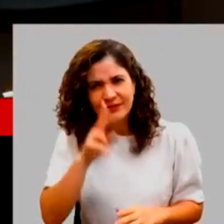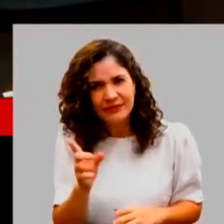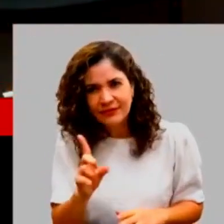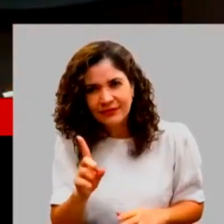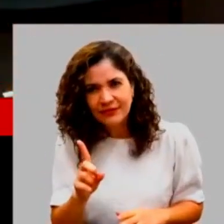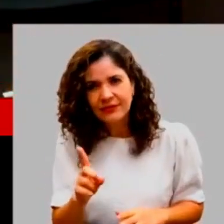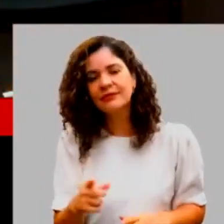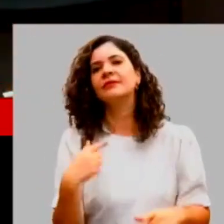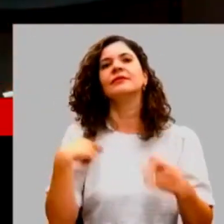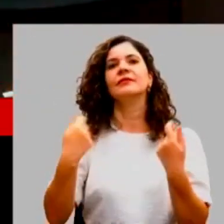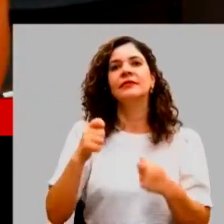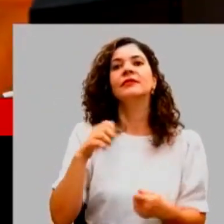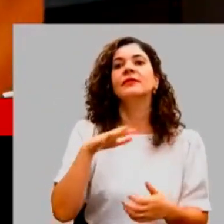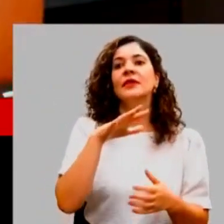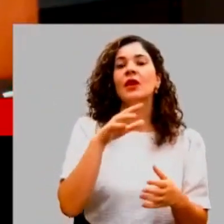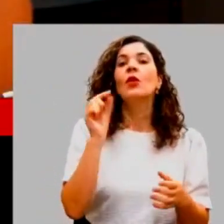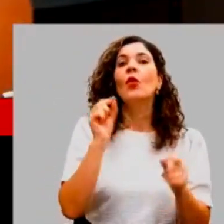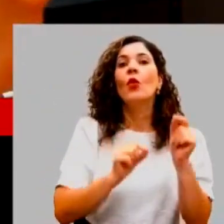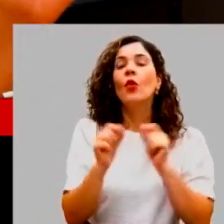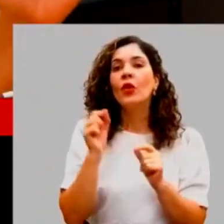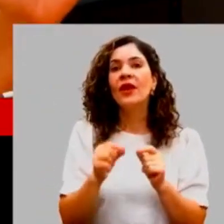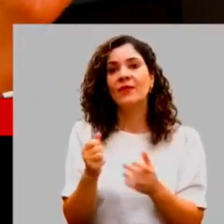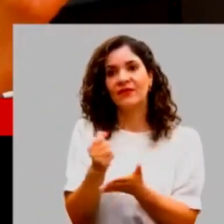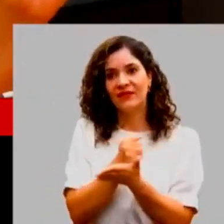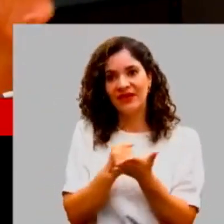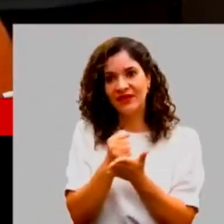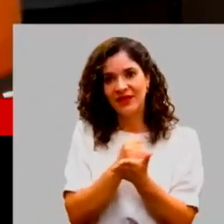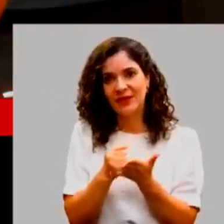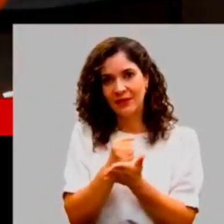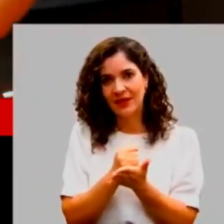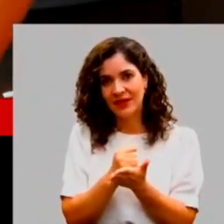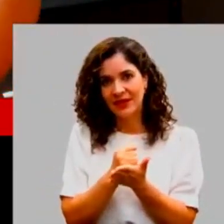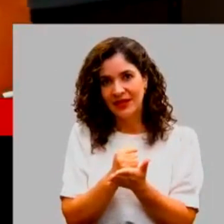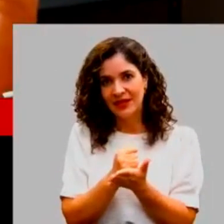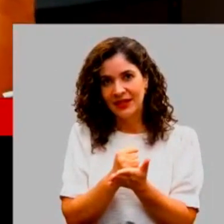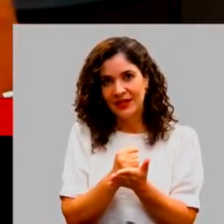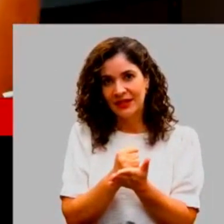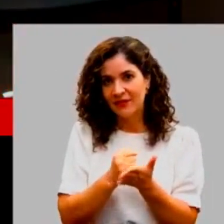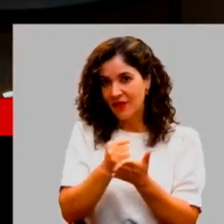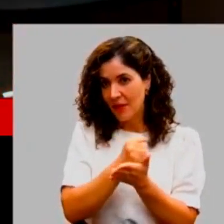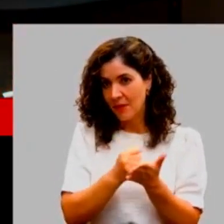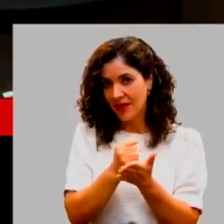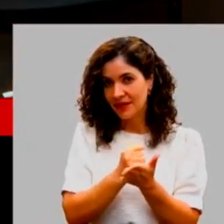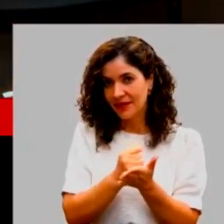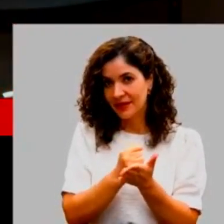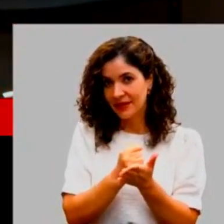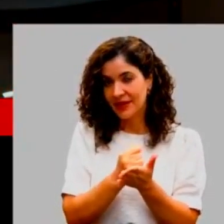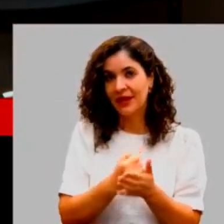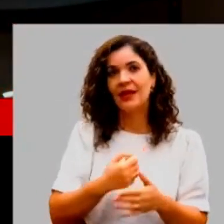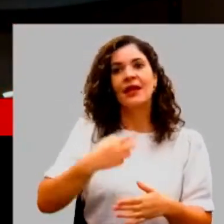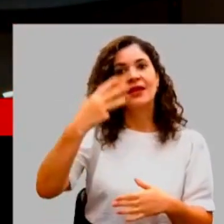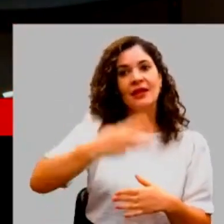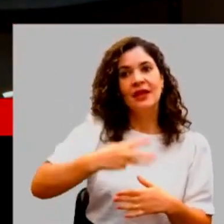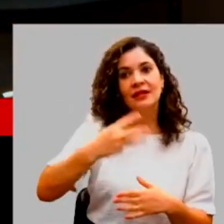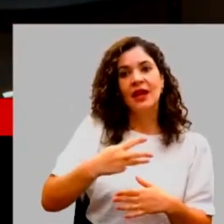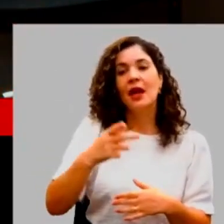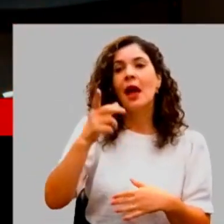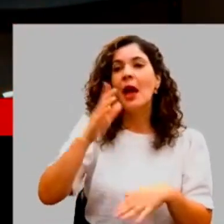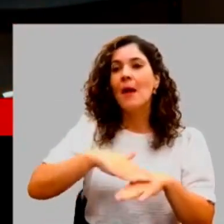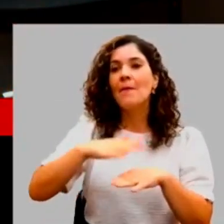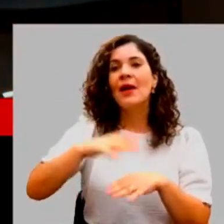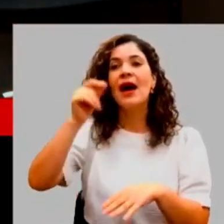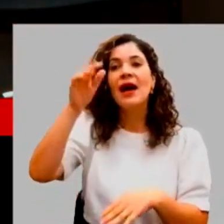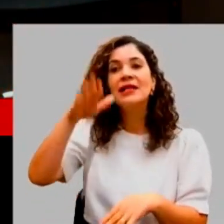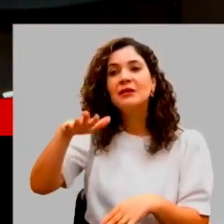pegar a gravação gente a farmácia terceirizada é muito mais barato para o ipseng